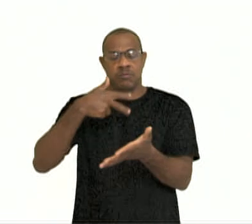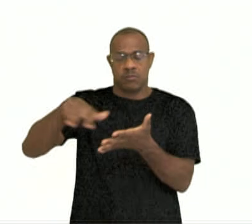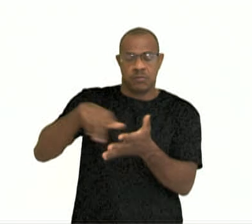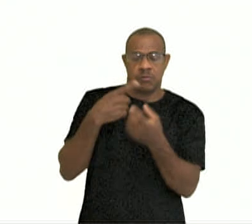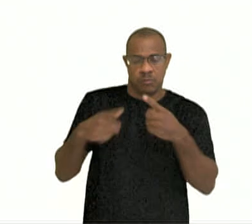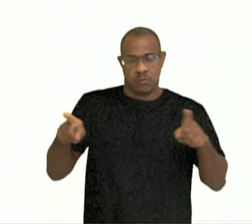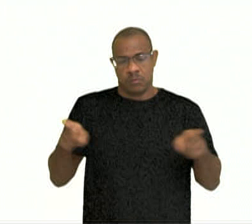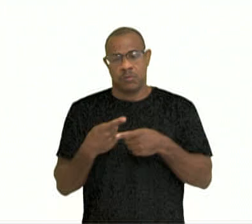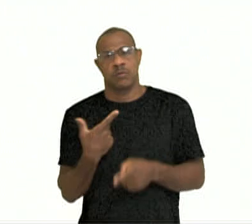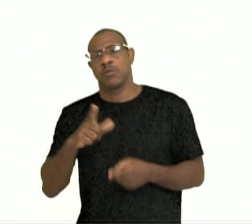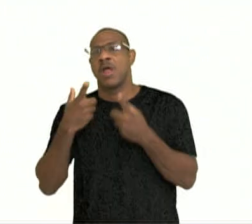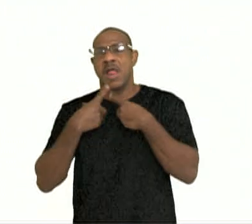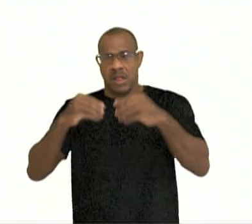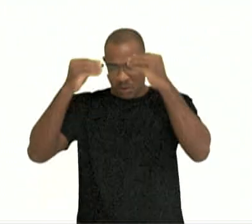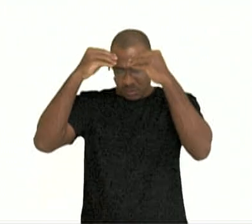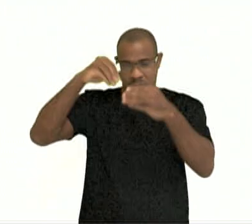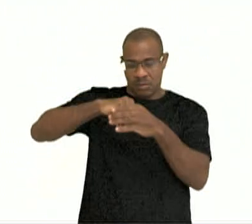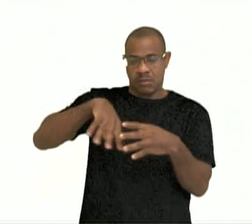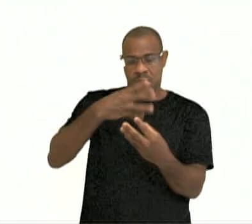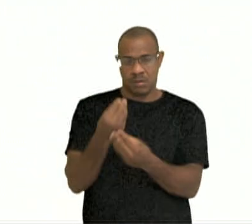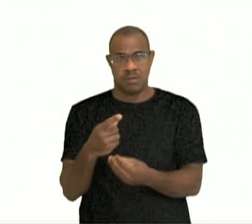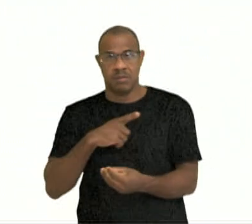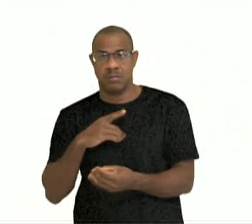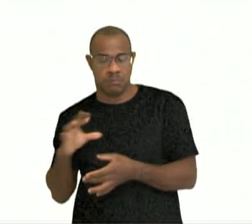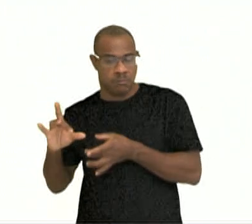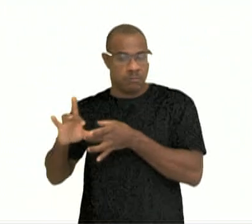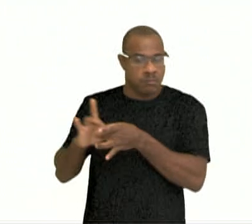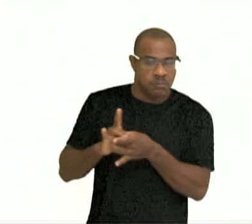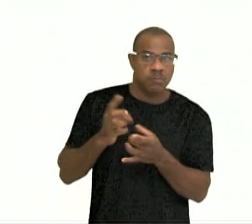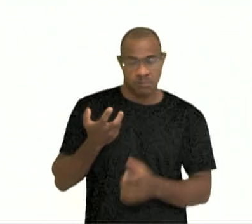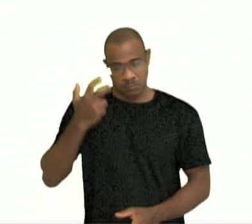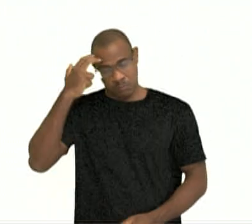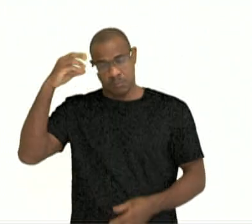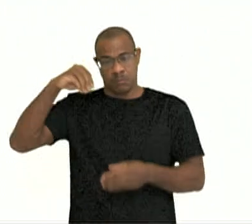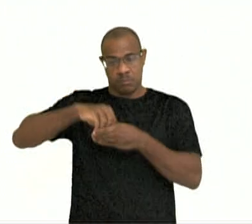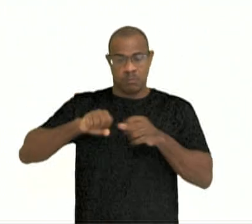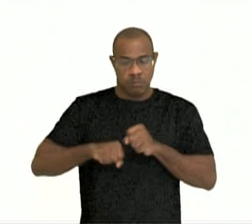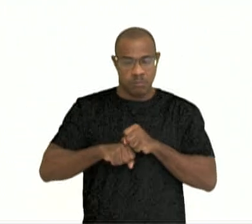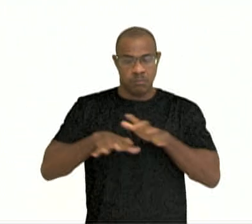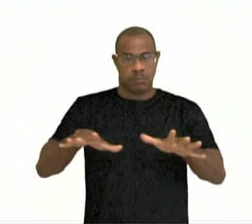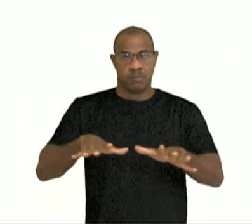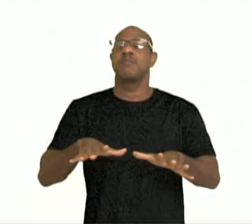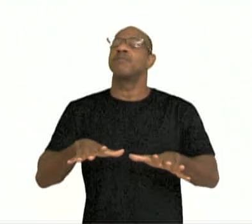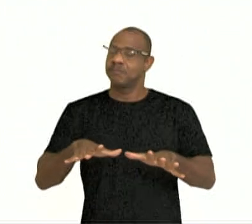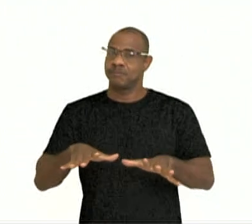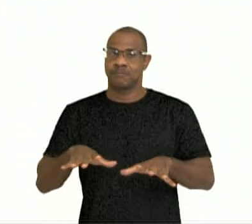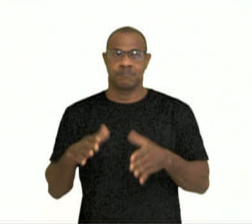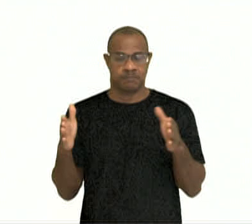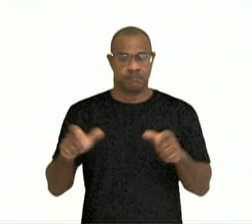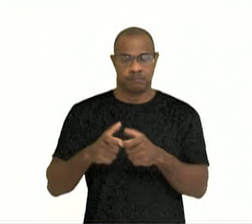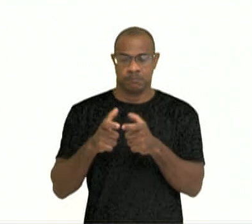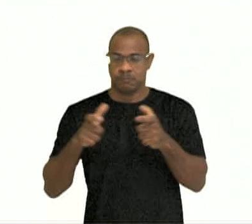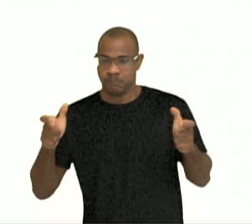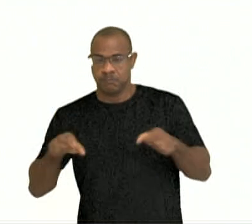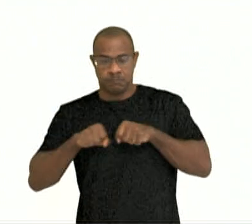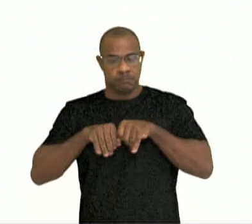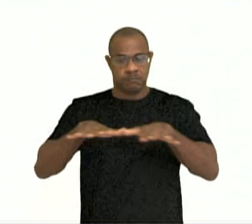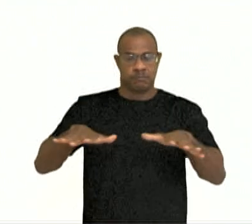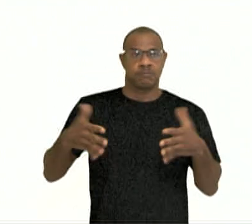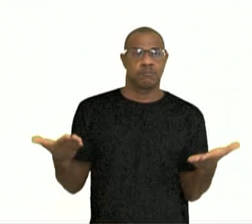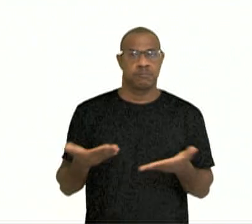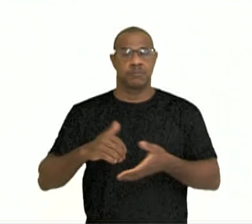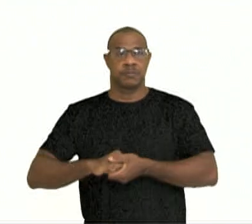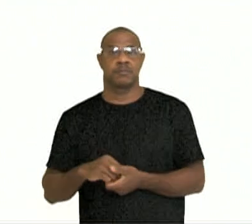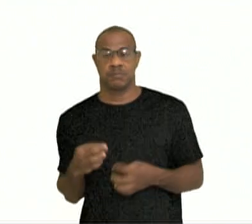música e outras linguagens da arte nascem de contextos culturais, alimentam a cultura e são alimentadas por ela.